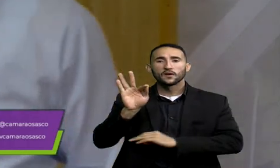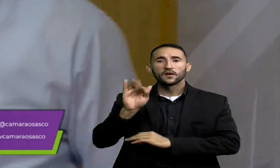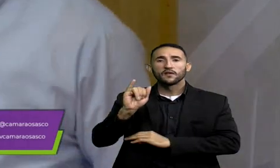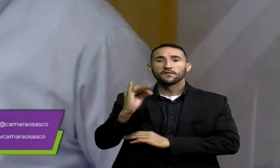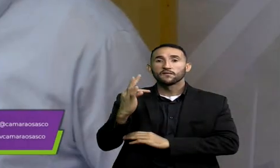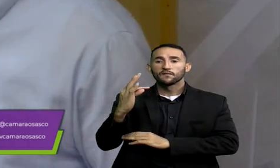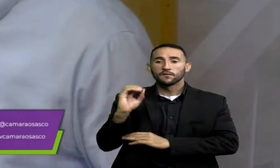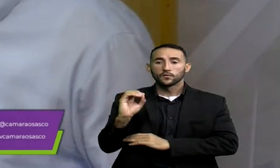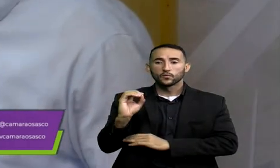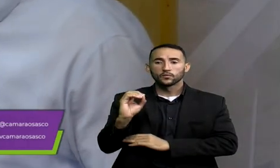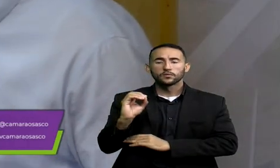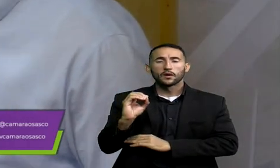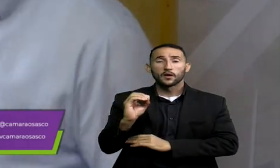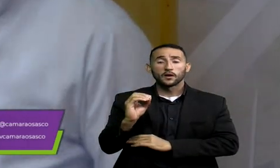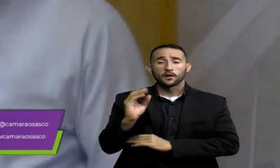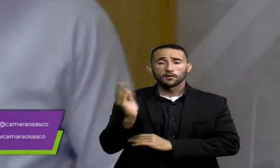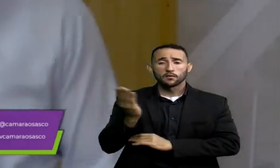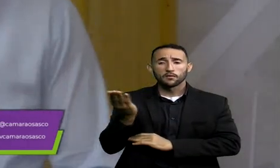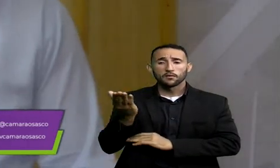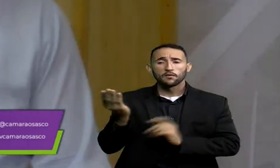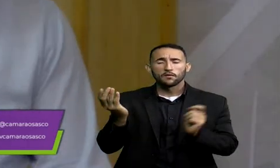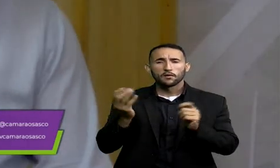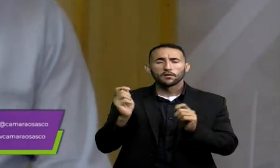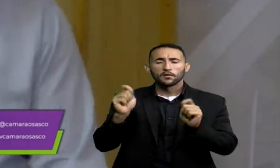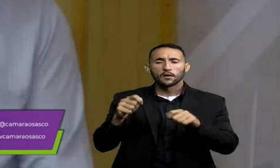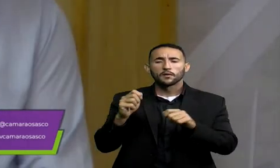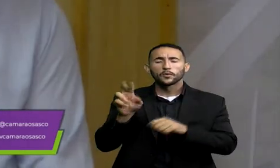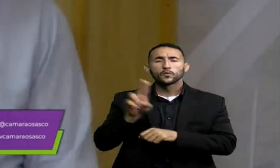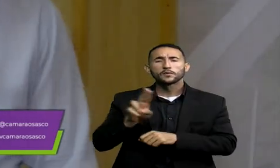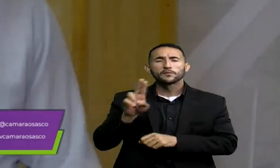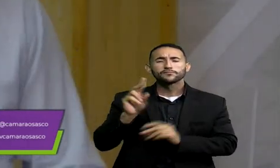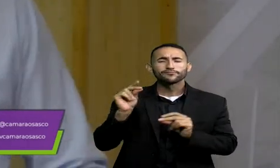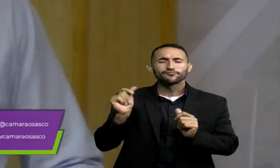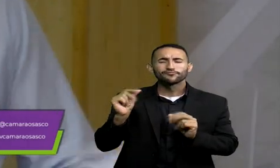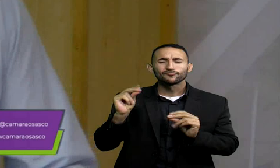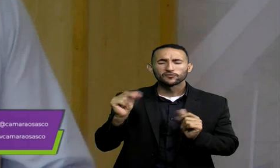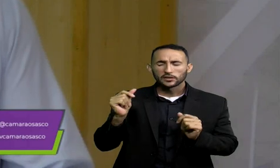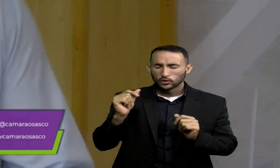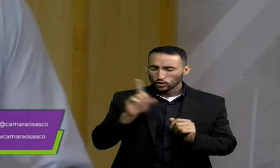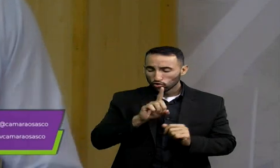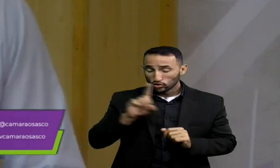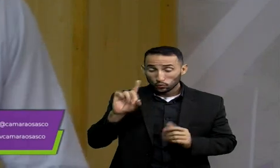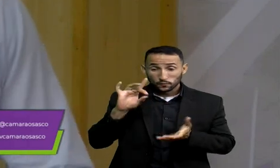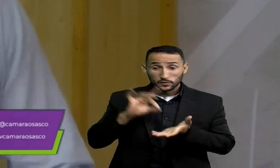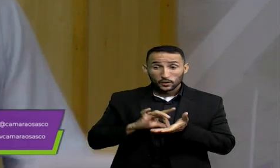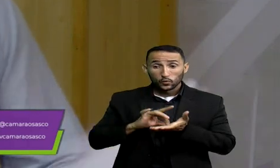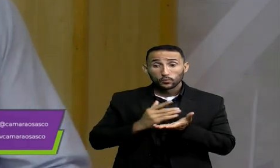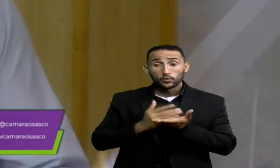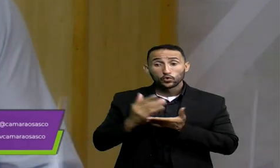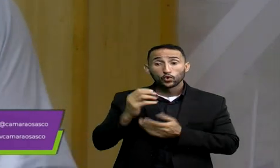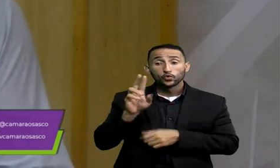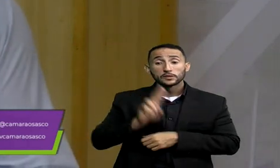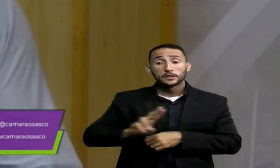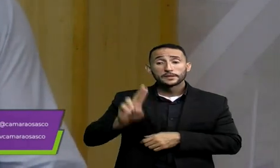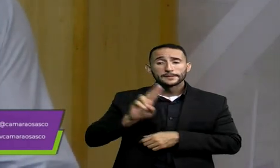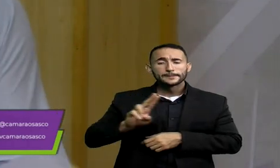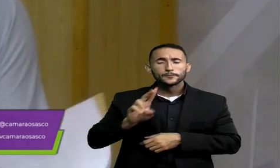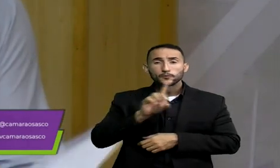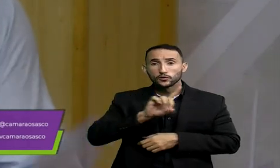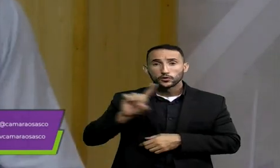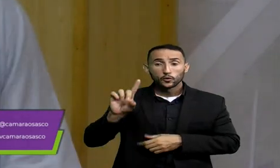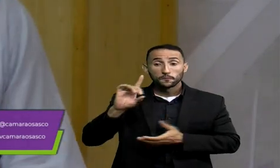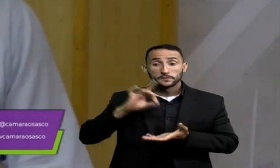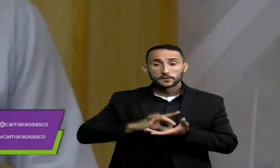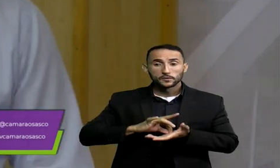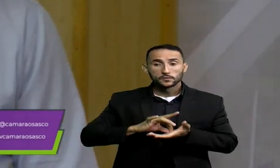em em sessão de uso desde o dia eu anotei aqui eh a data